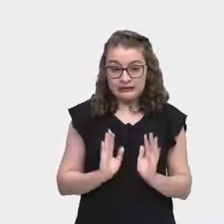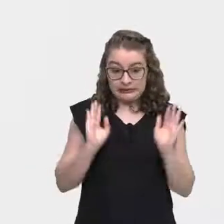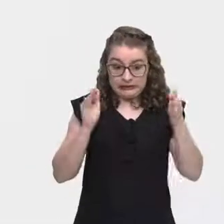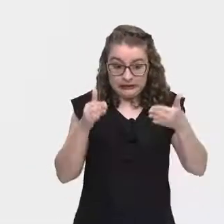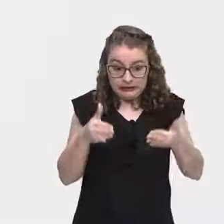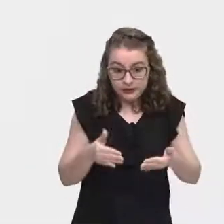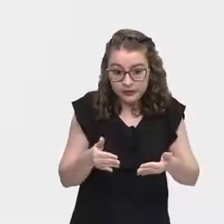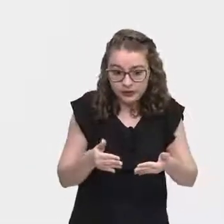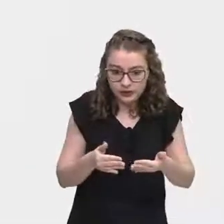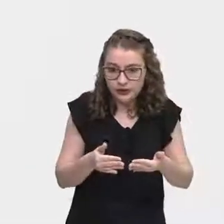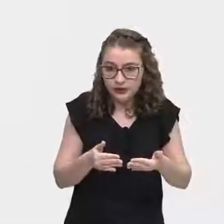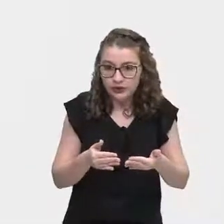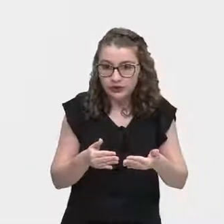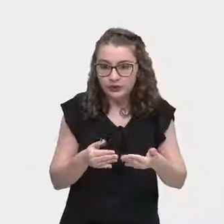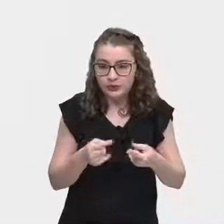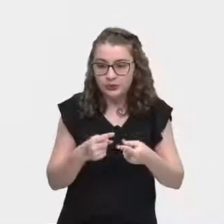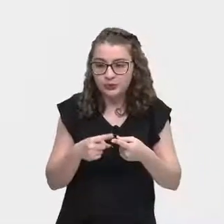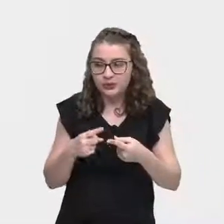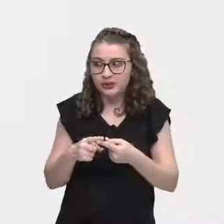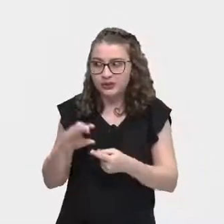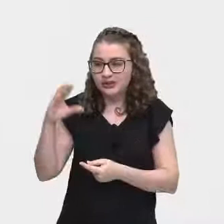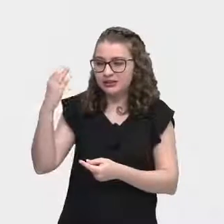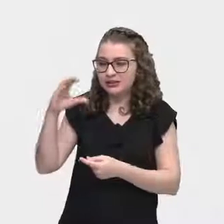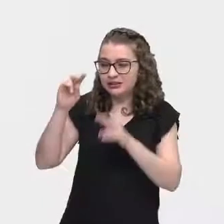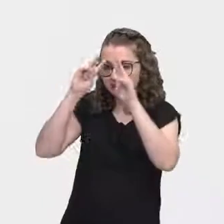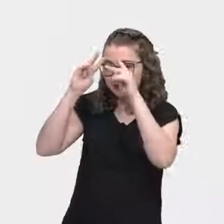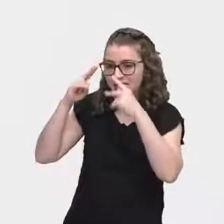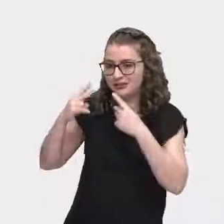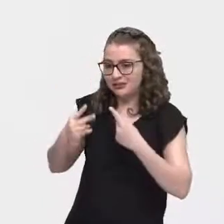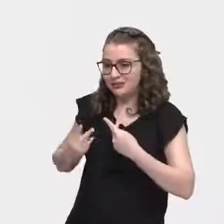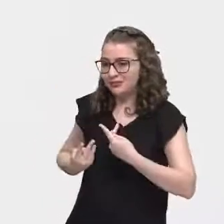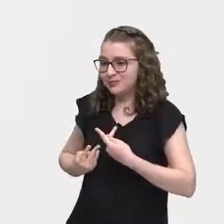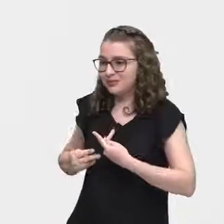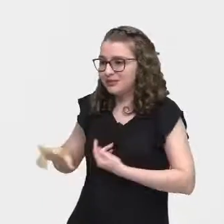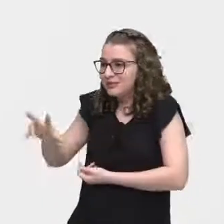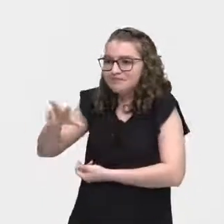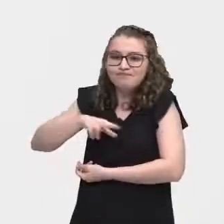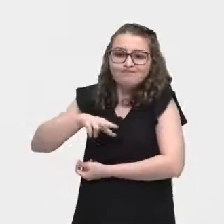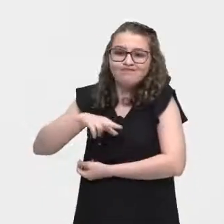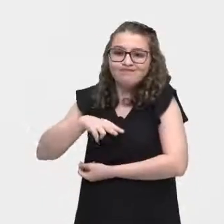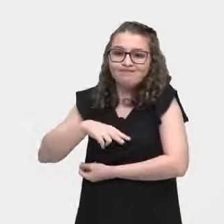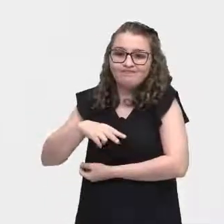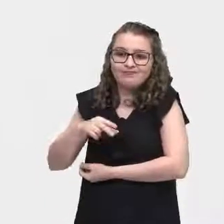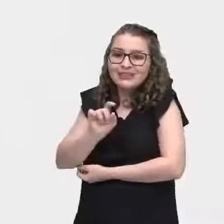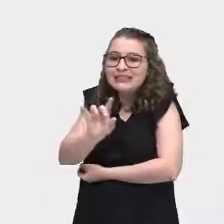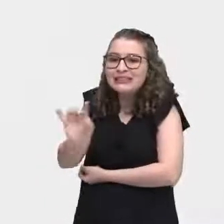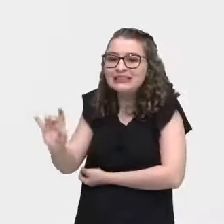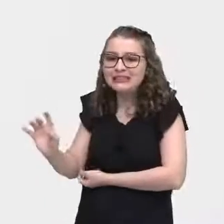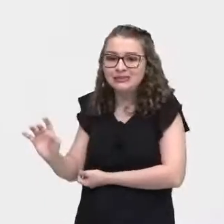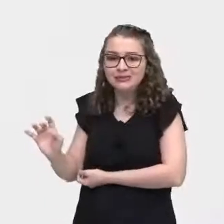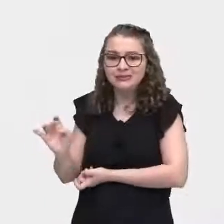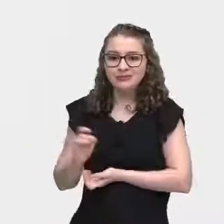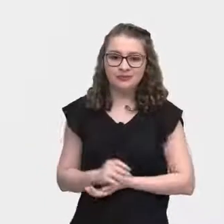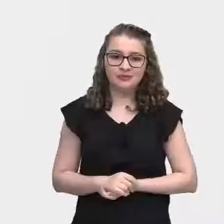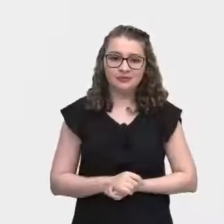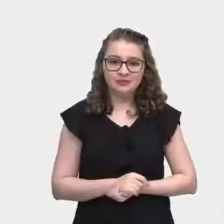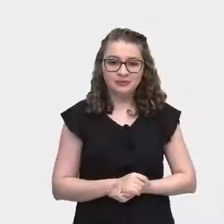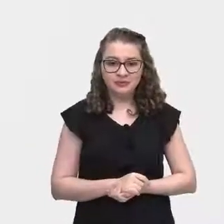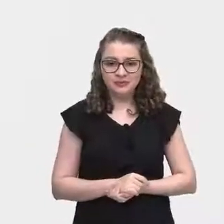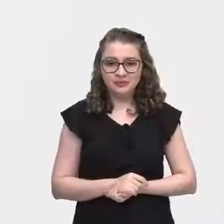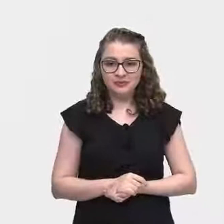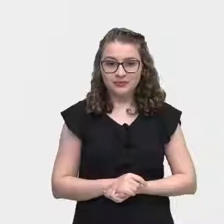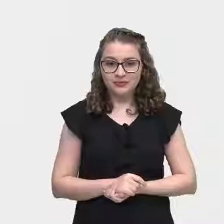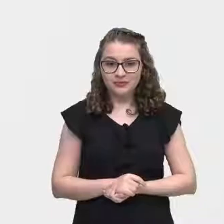objetivo diante das ciências humanas, que é muito subjetiva, né? Depois,